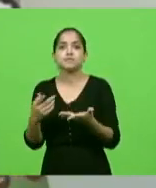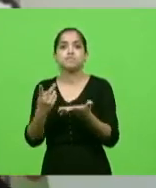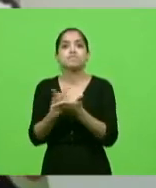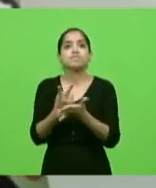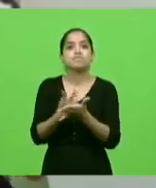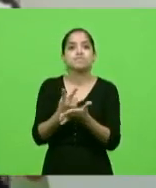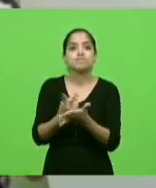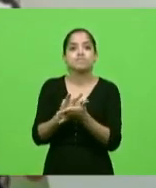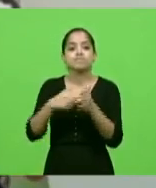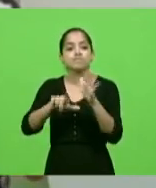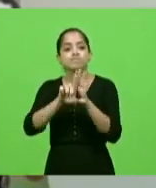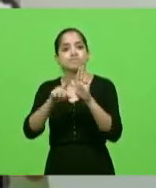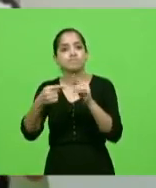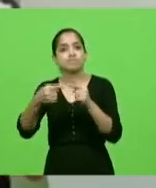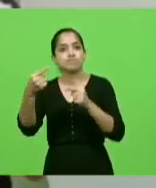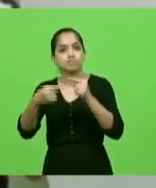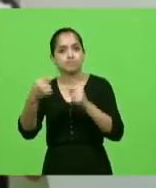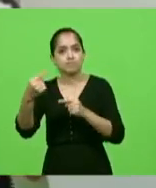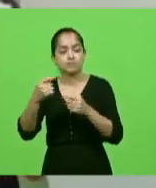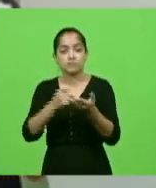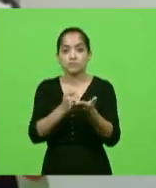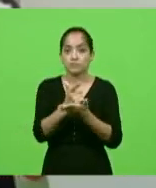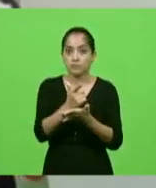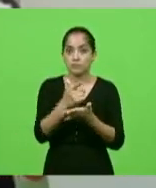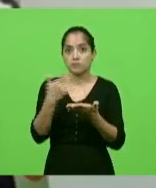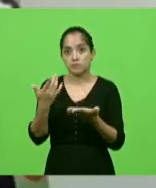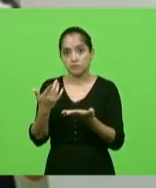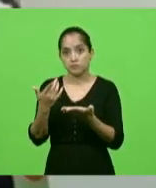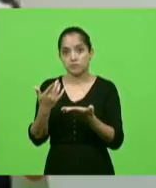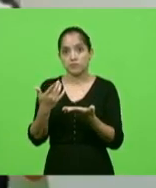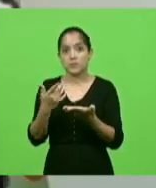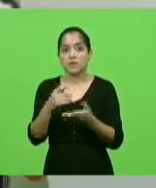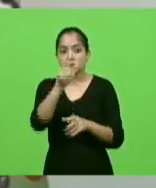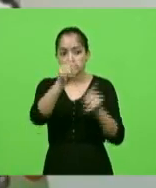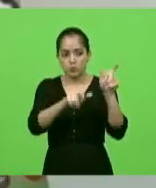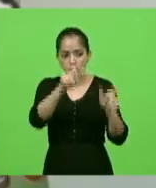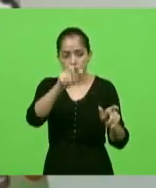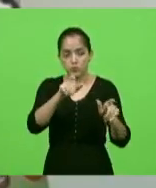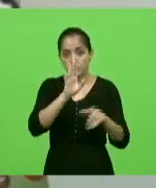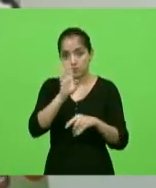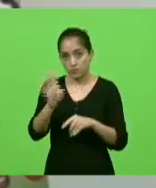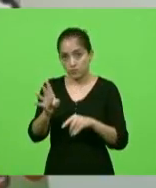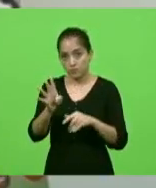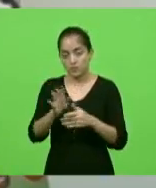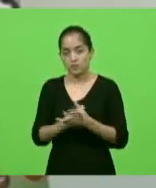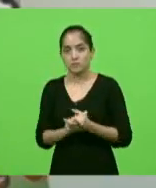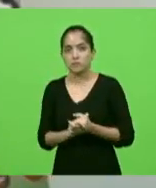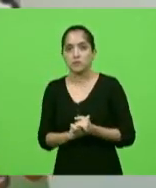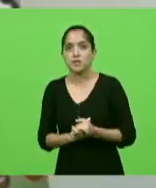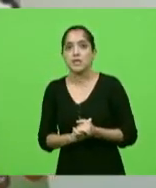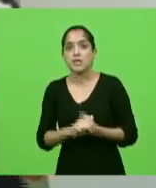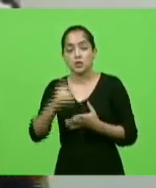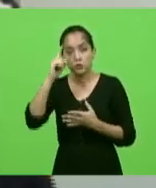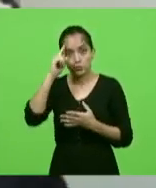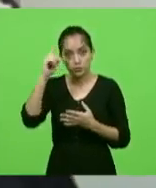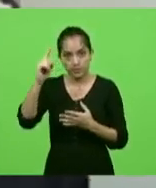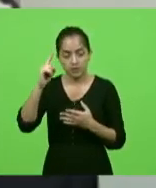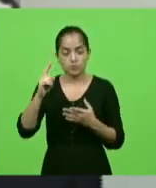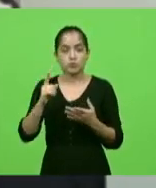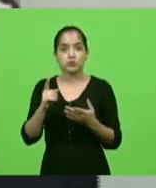forma como foi o pagamento ocorrido segundo os acusadores enfatizaram que no mesmo